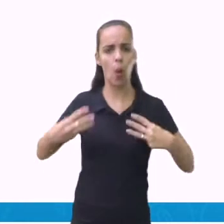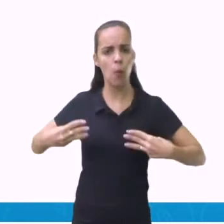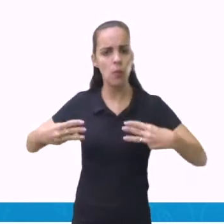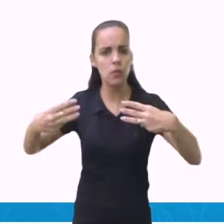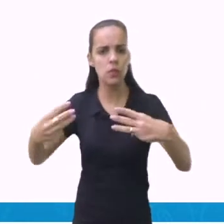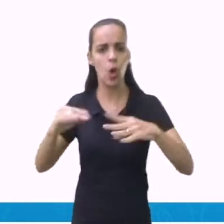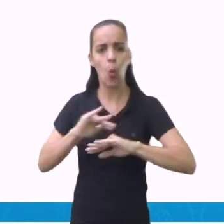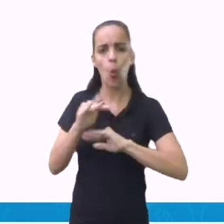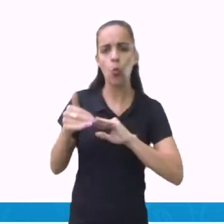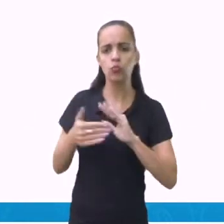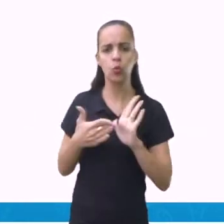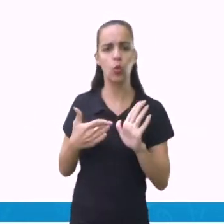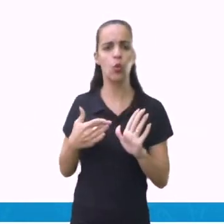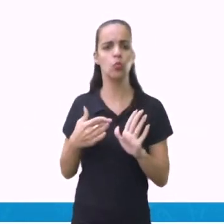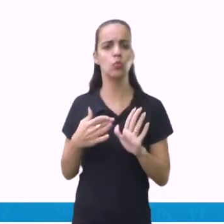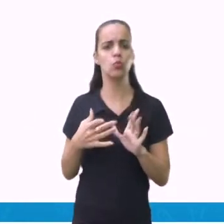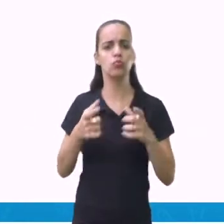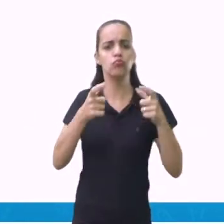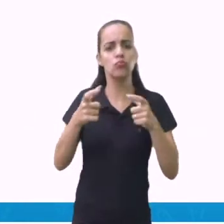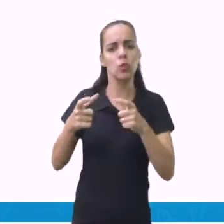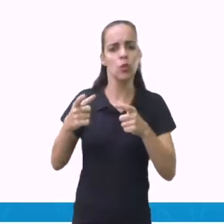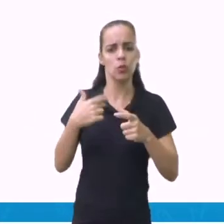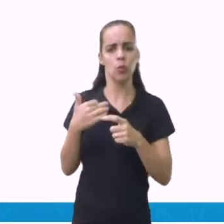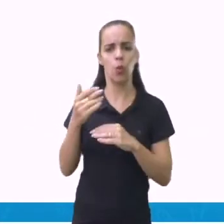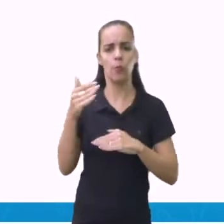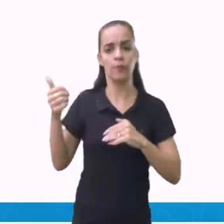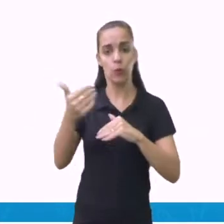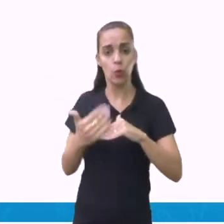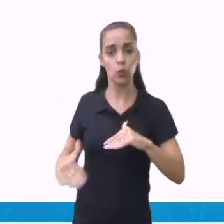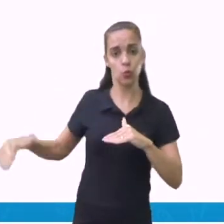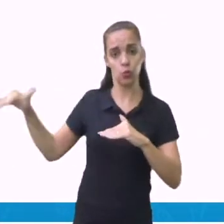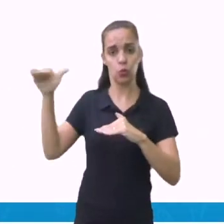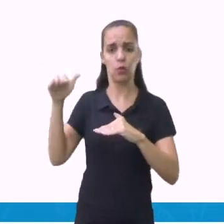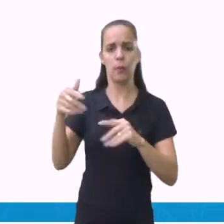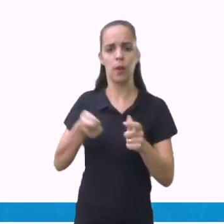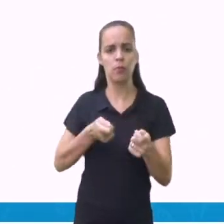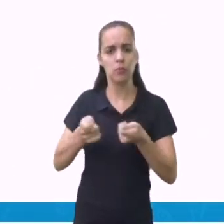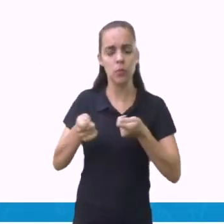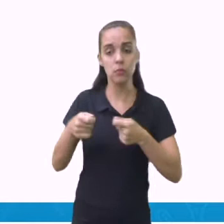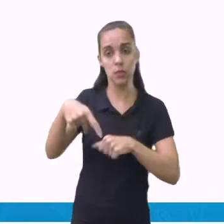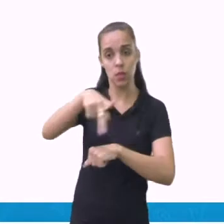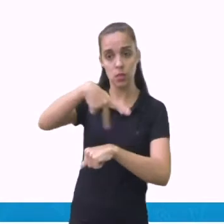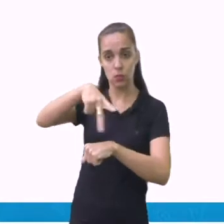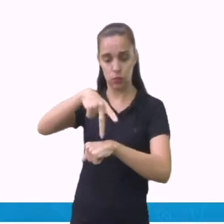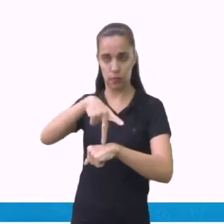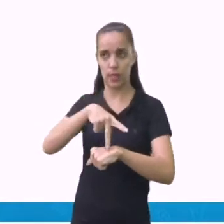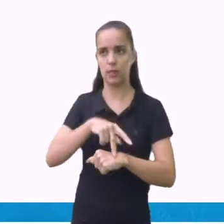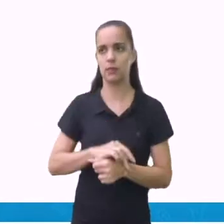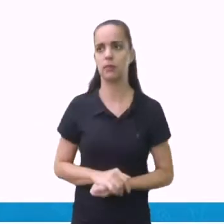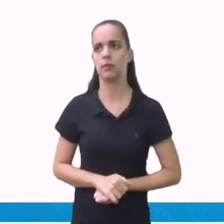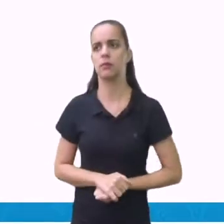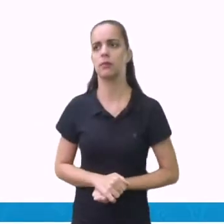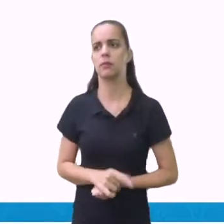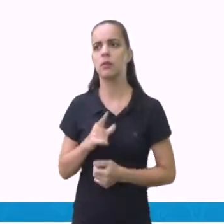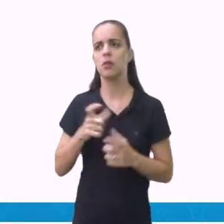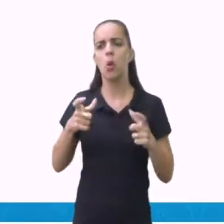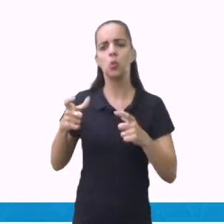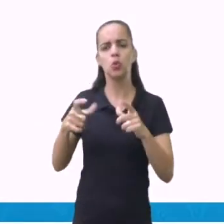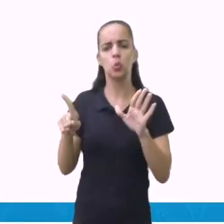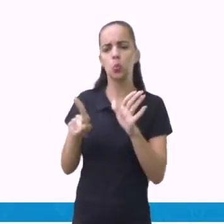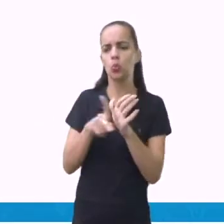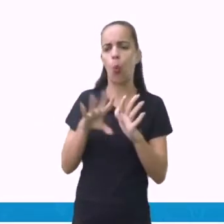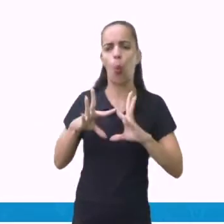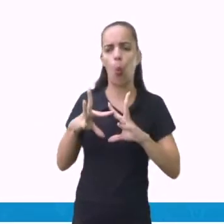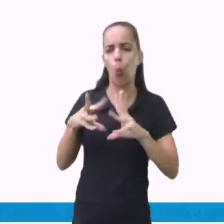os organismos supremos da administração de um país. Então é naquele local em que estão todos os governos,